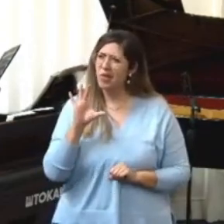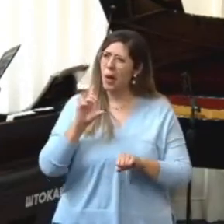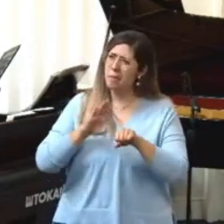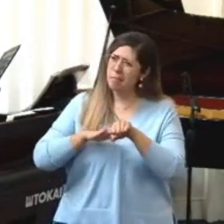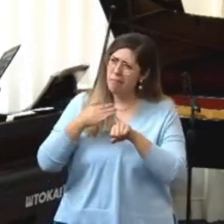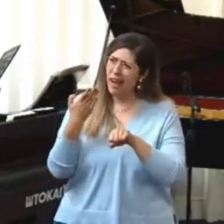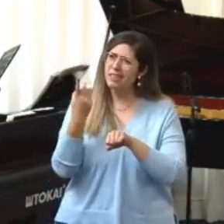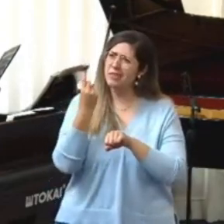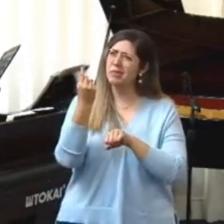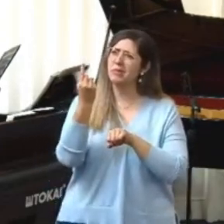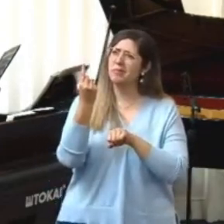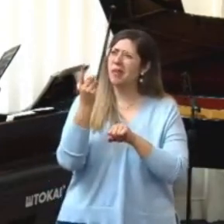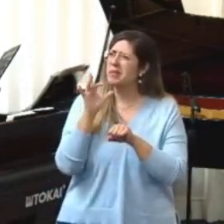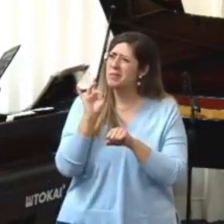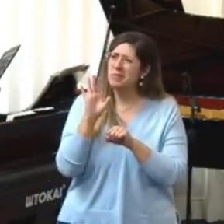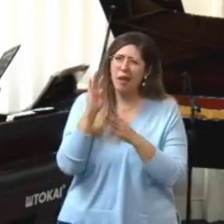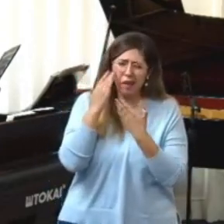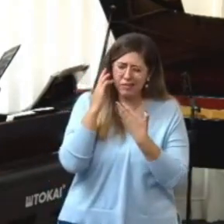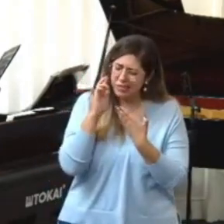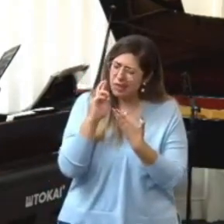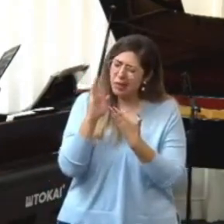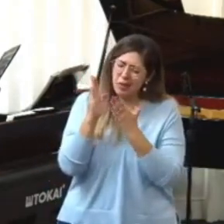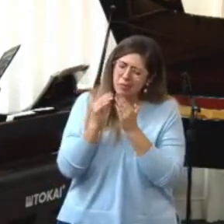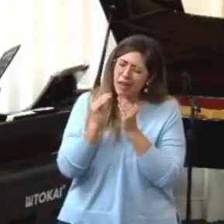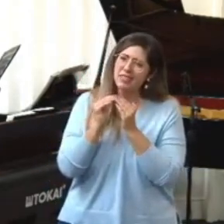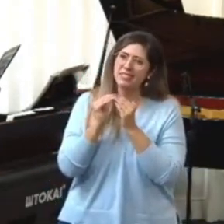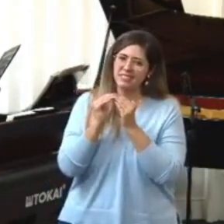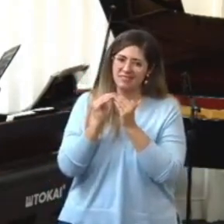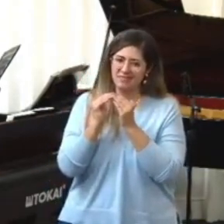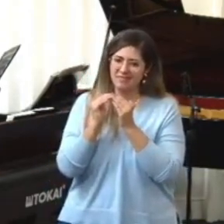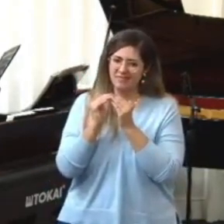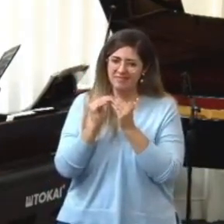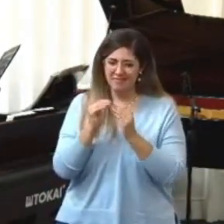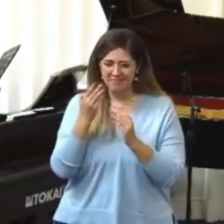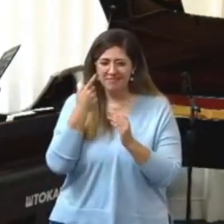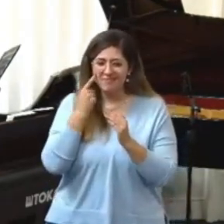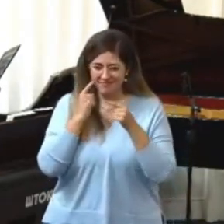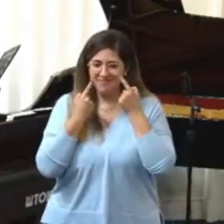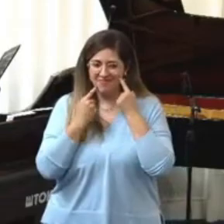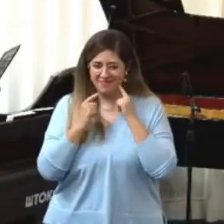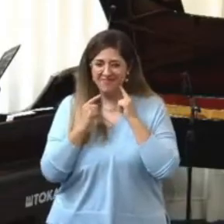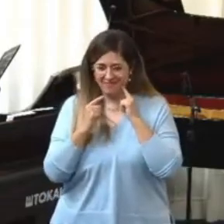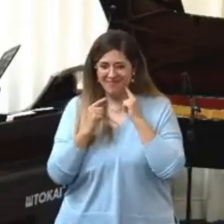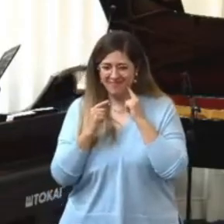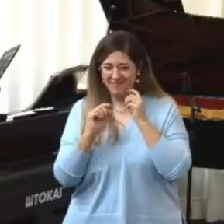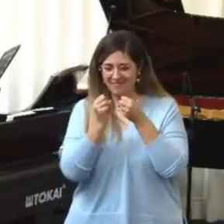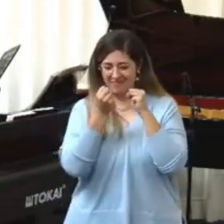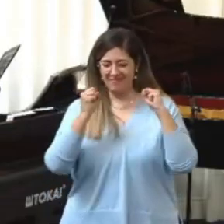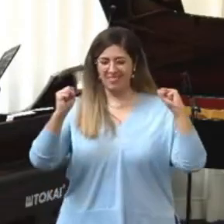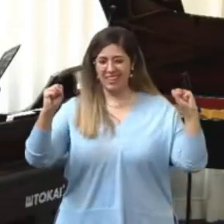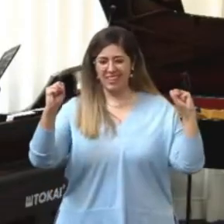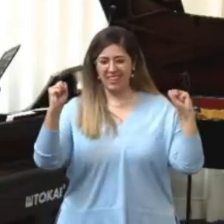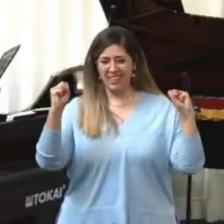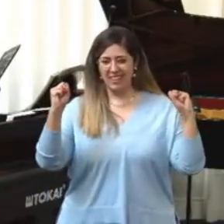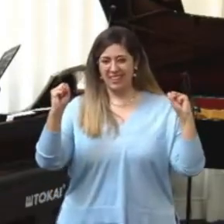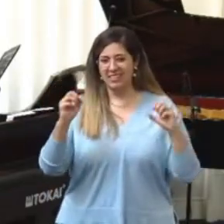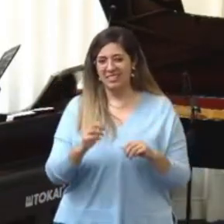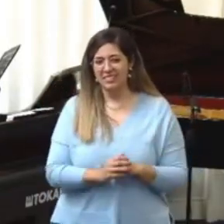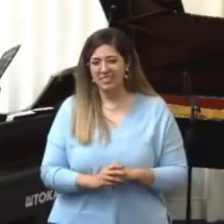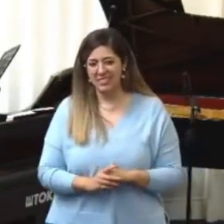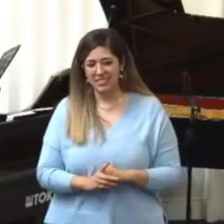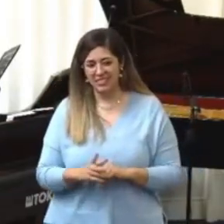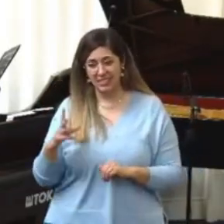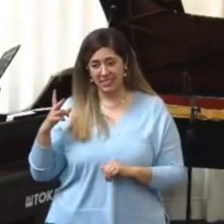só agora, é o suficiente um pouquinho de força. É verdade que a passagem do contexto nos mostra que assim que o